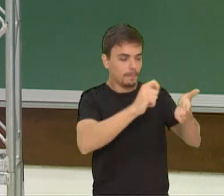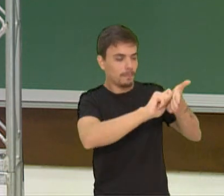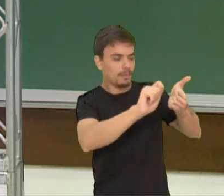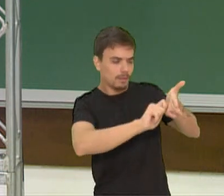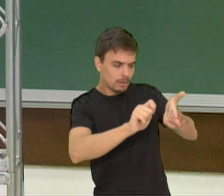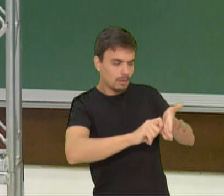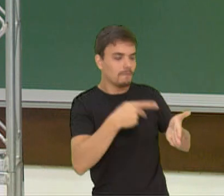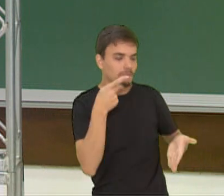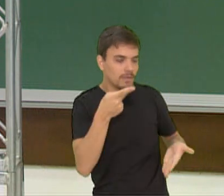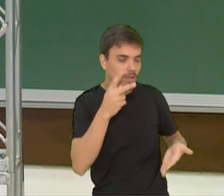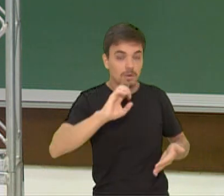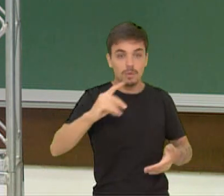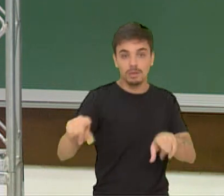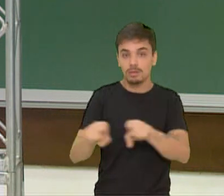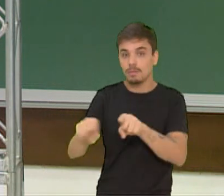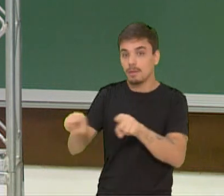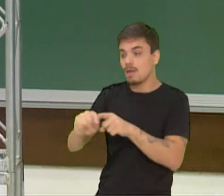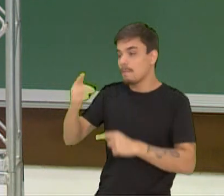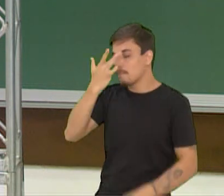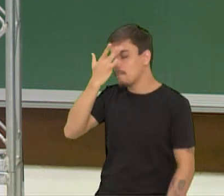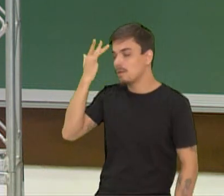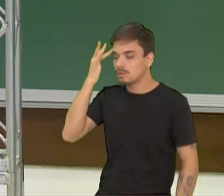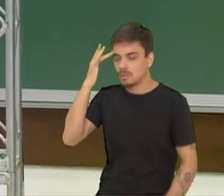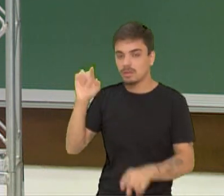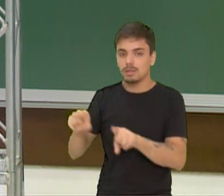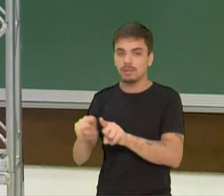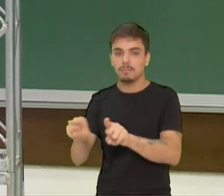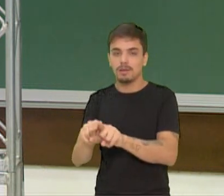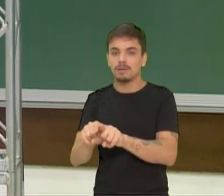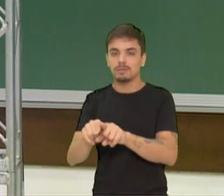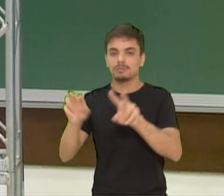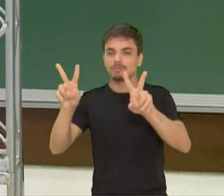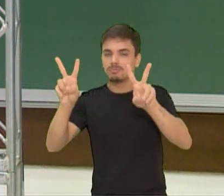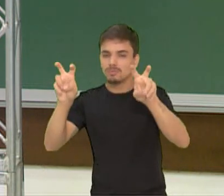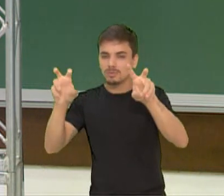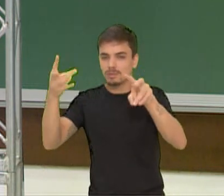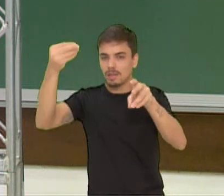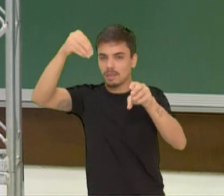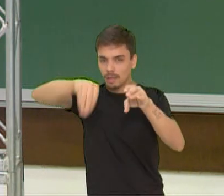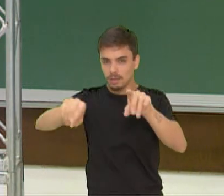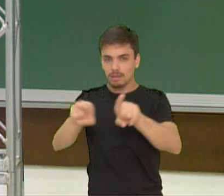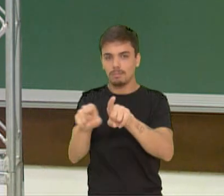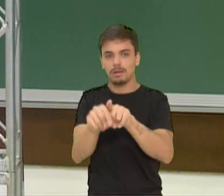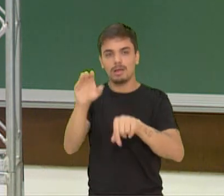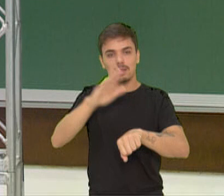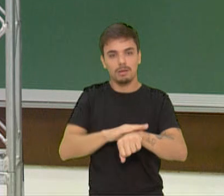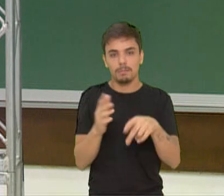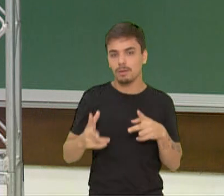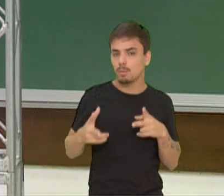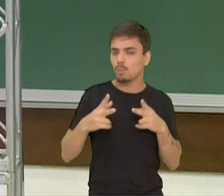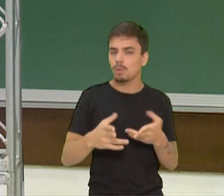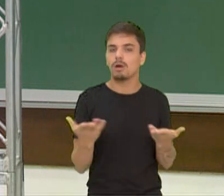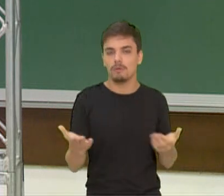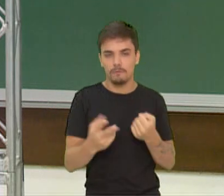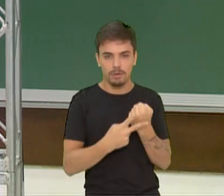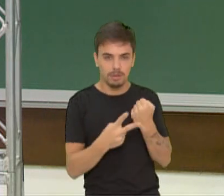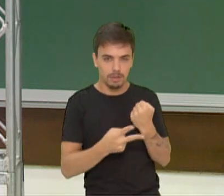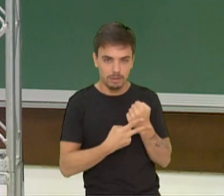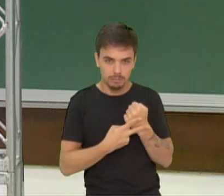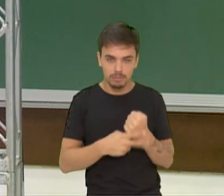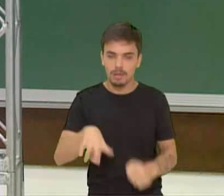está falando ou quando a pessoa, ele transcreve ali a pessoa com as aspas exatamente no mesmo tempo verbal.